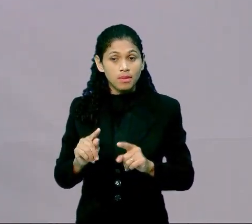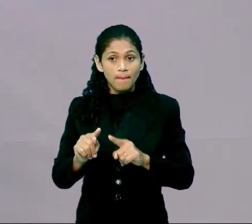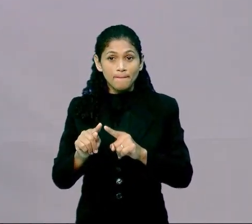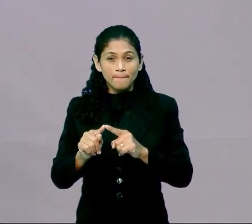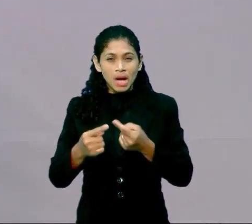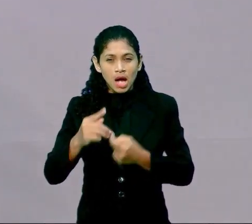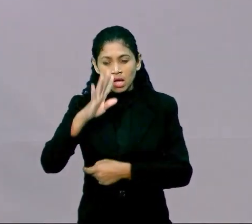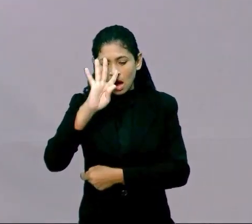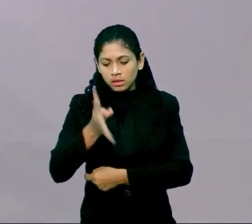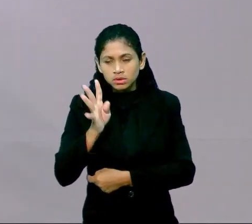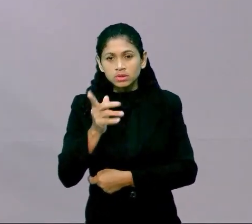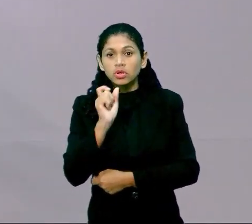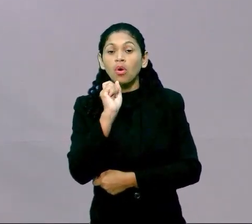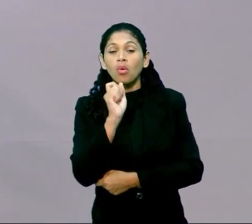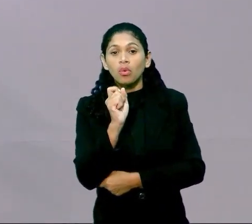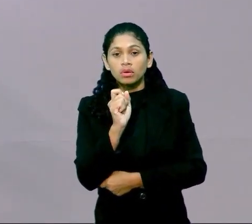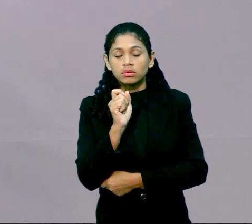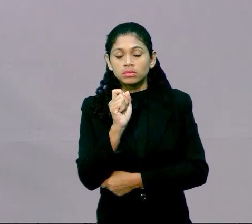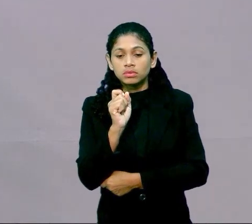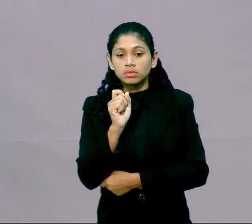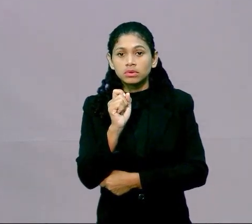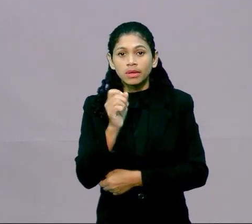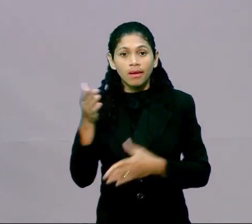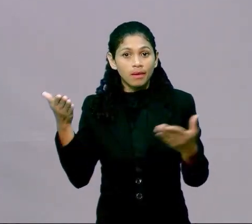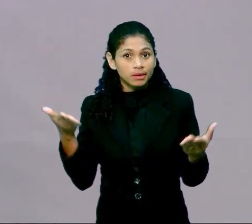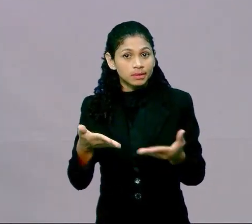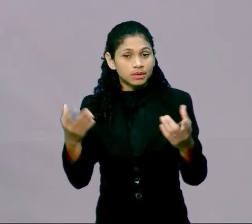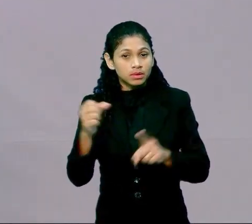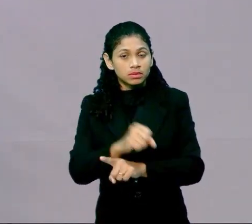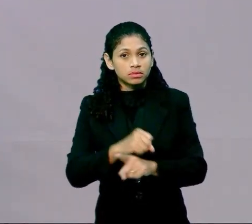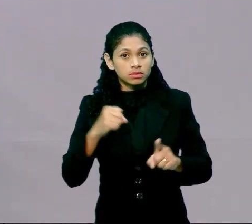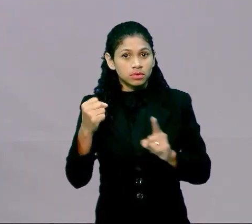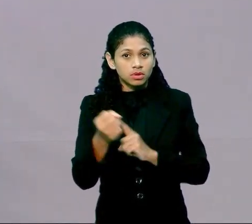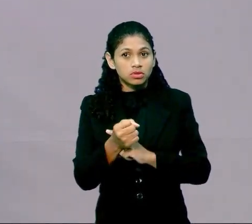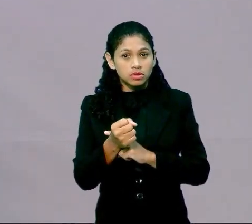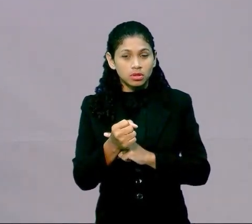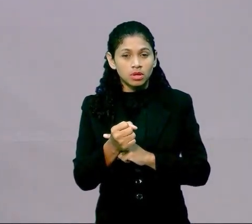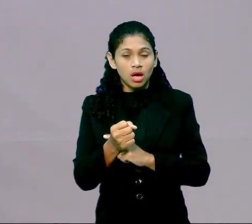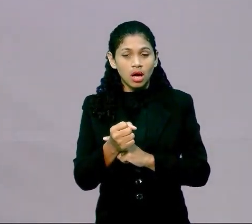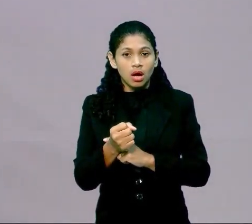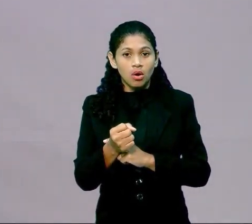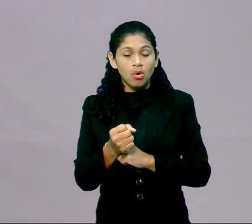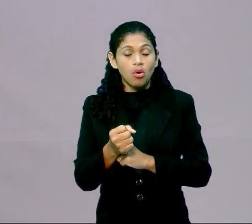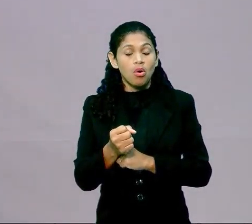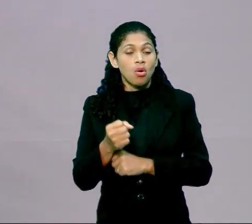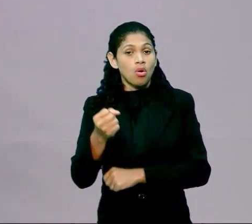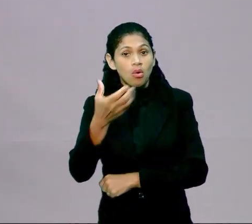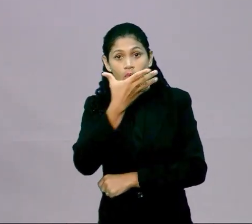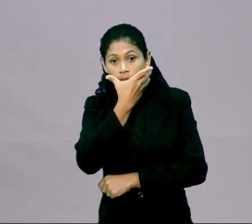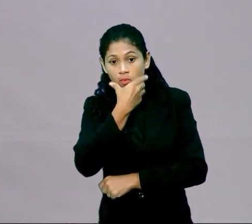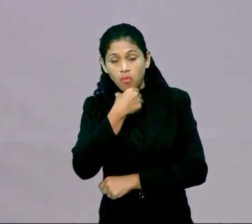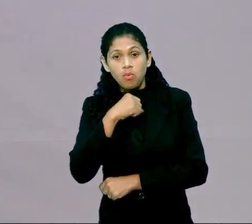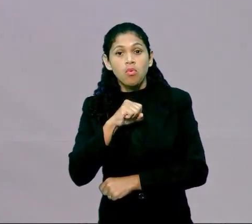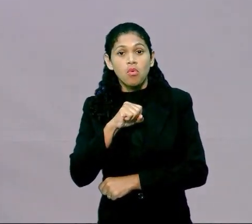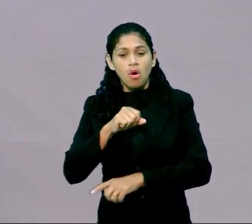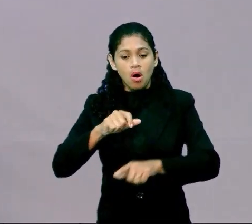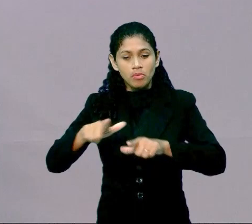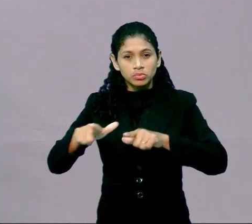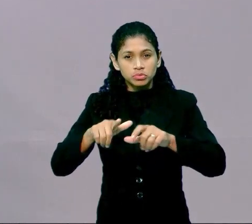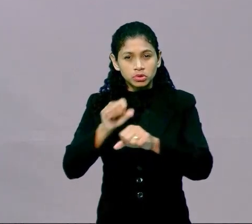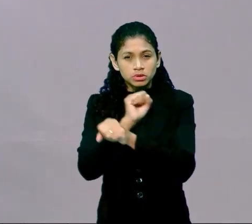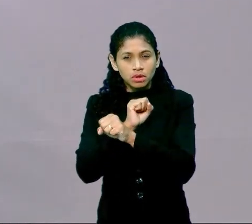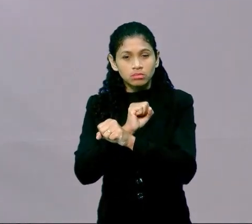atual sociedade, ela condiciona e torna o homem escravo do trabalho. Eu agradeço a